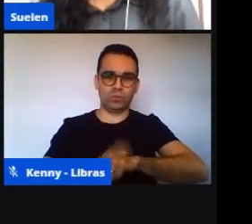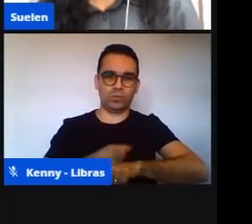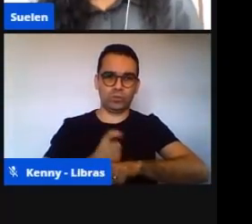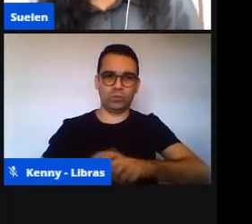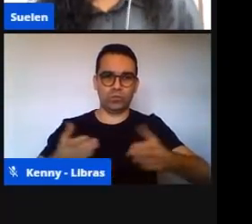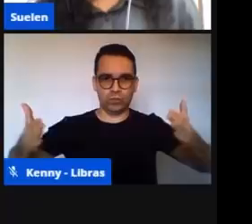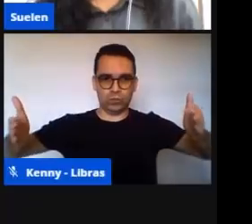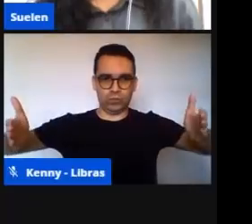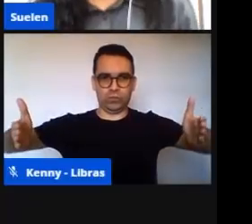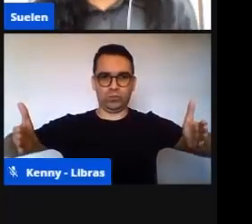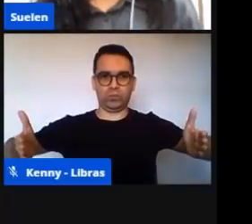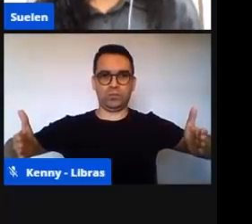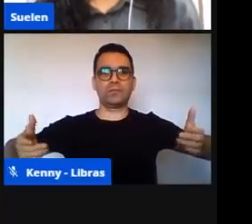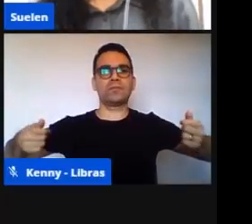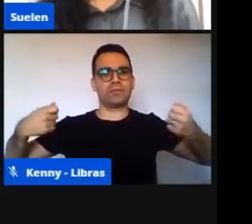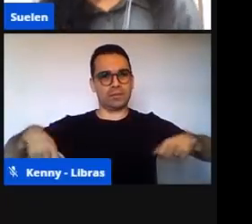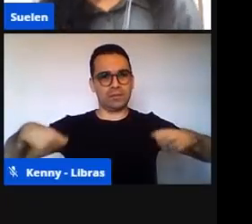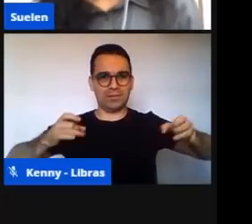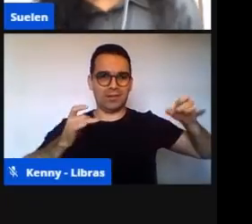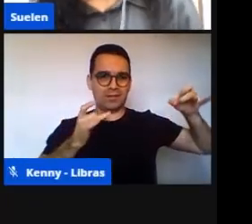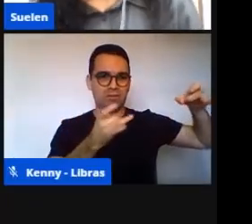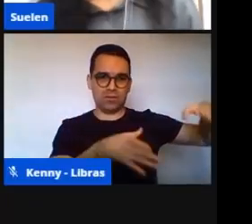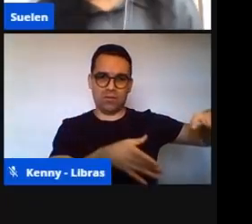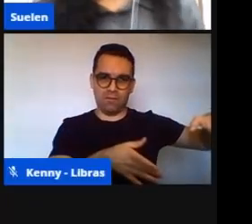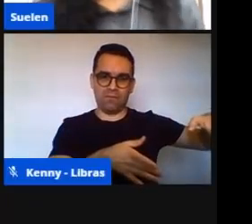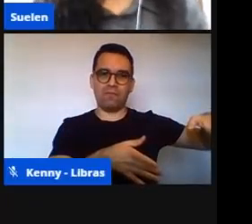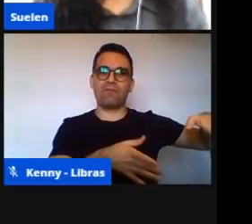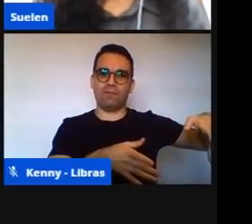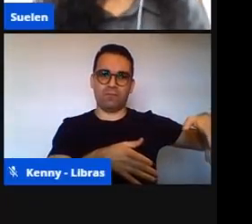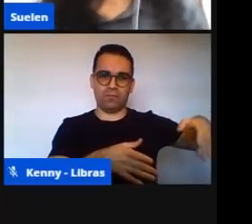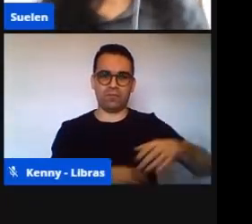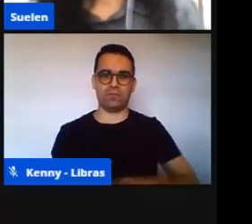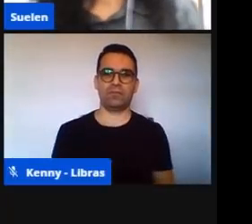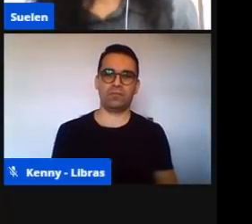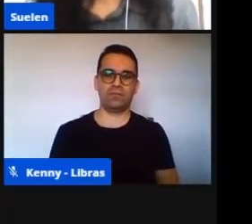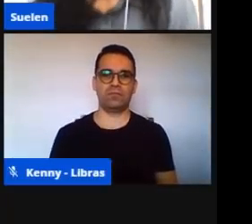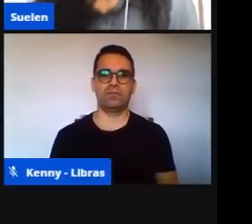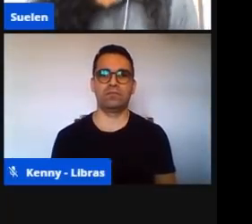pode permanecer ali dentro da cozinha, ela deve ser descartada.